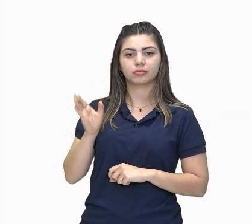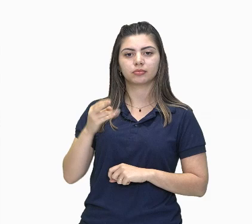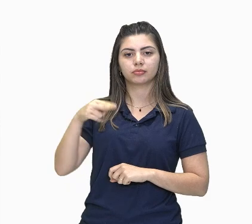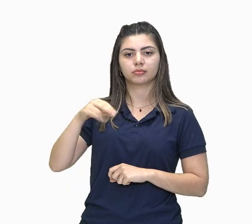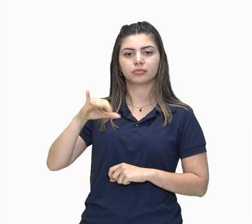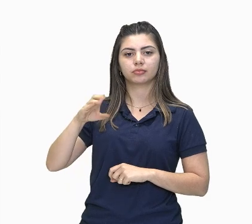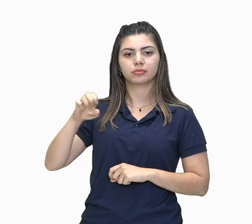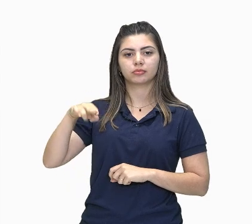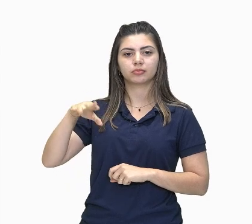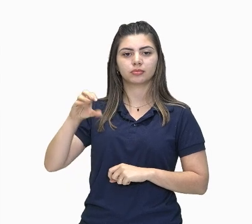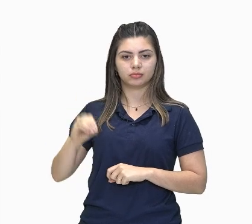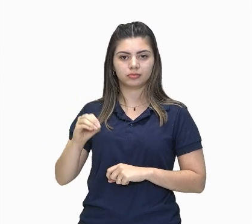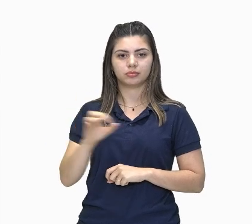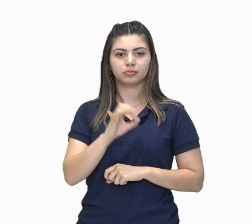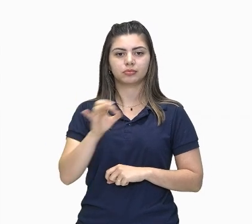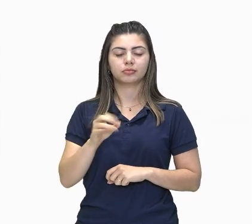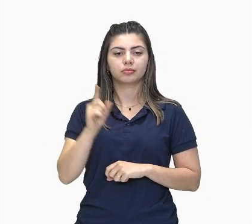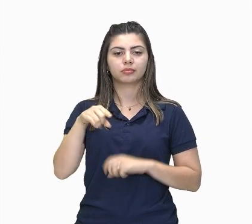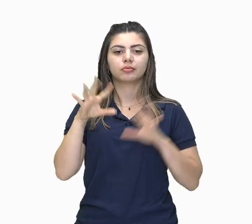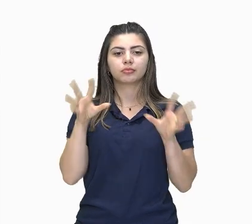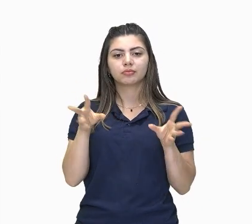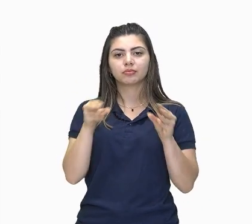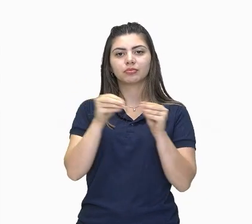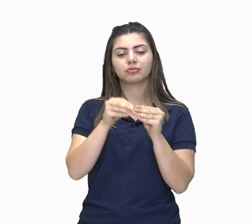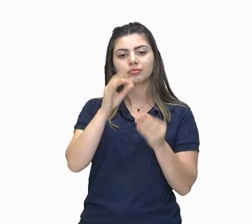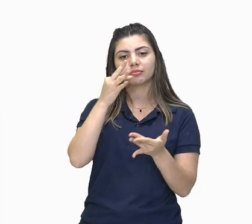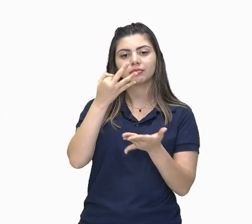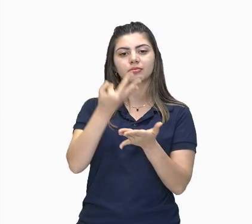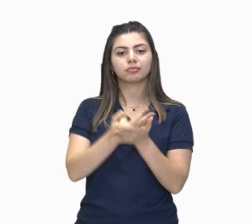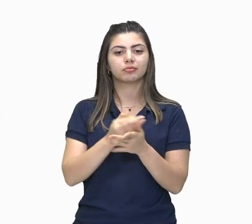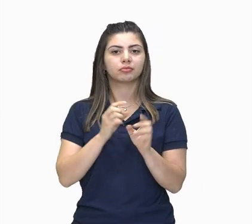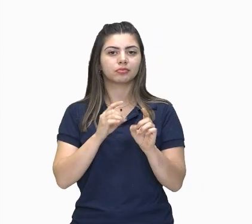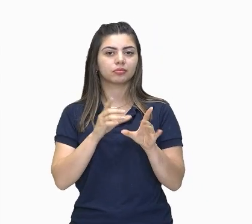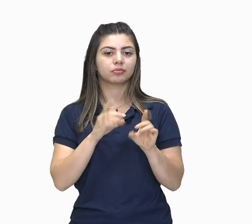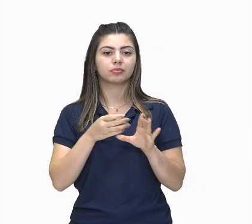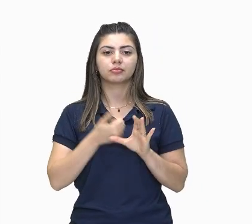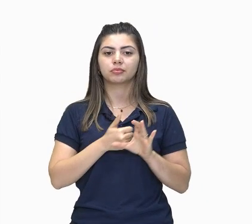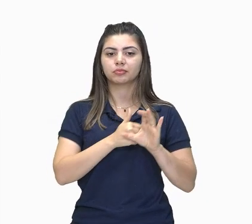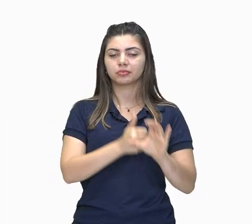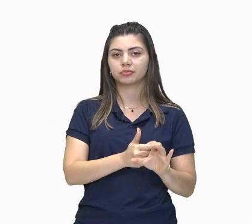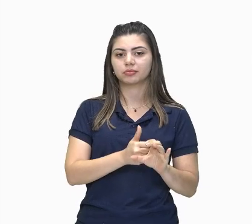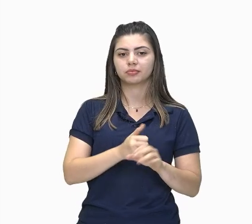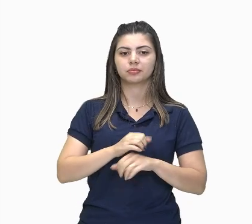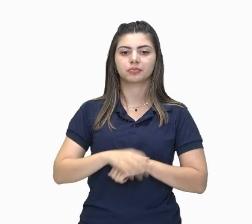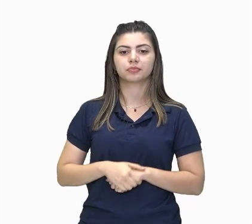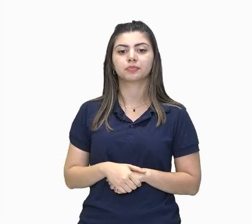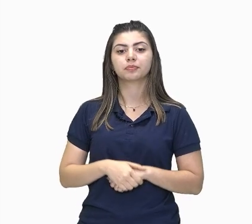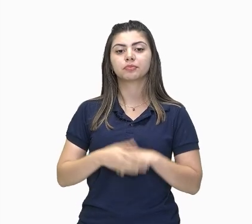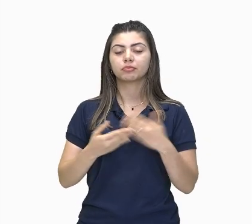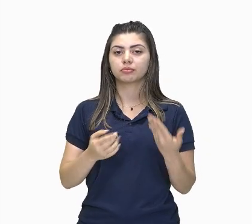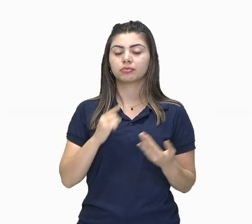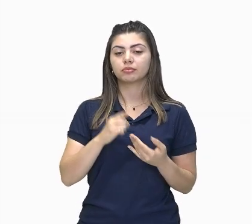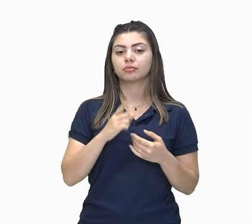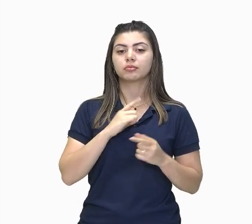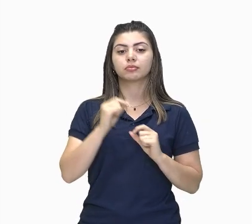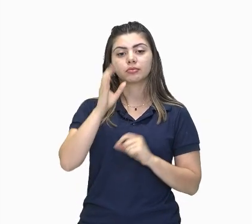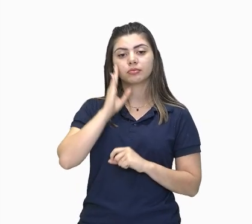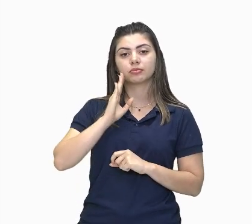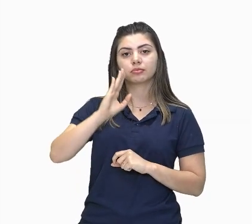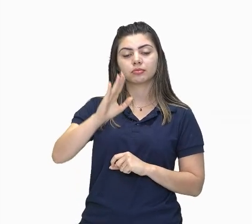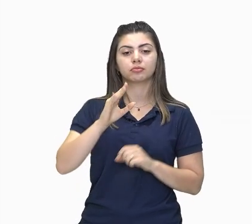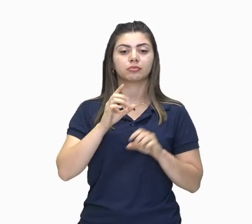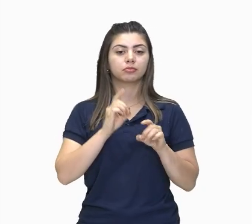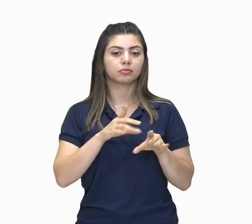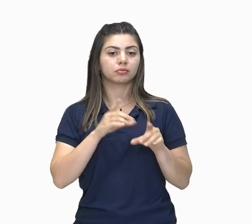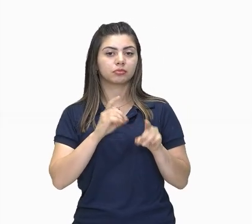Niceno-Constantinopolitano, que é resumo da fé e doutrina do cristianismo. Ele apresenta os principais dogmas cristãos